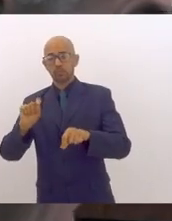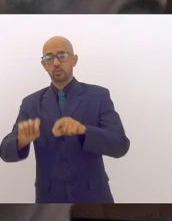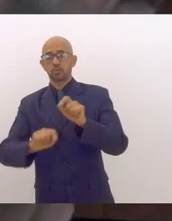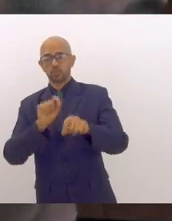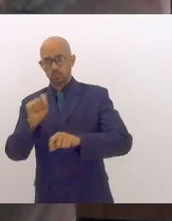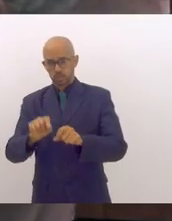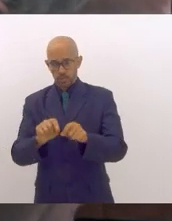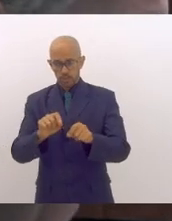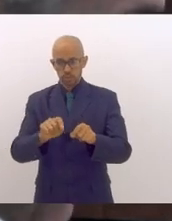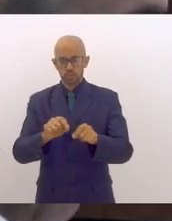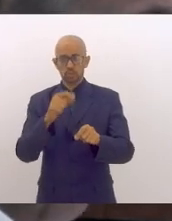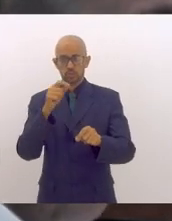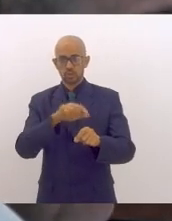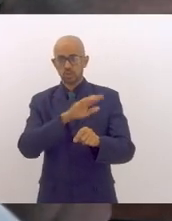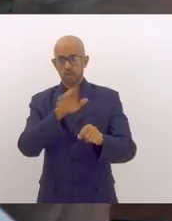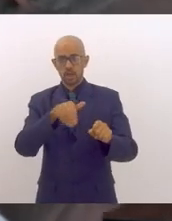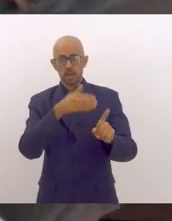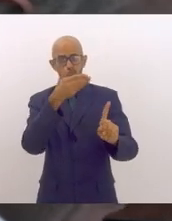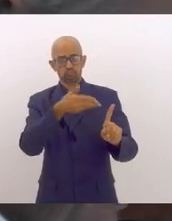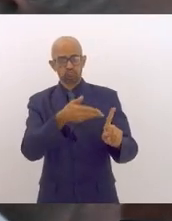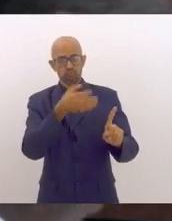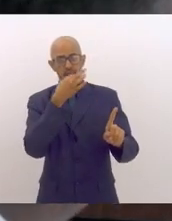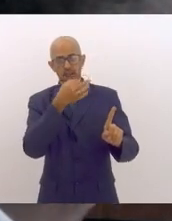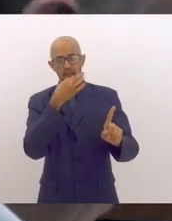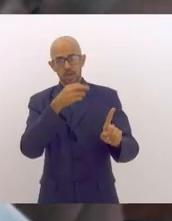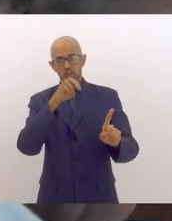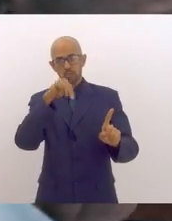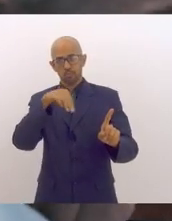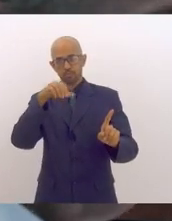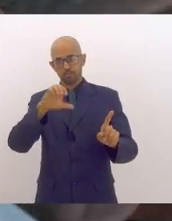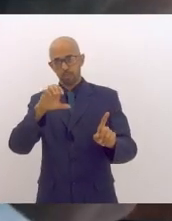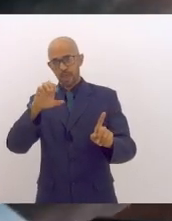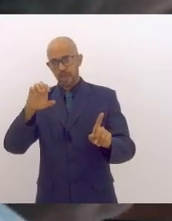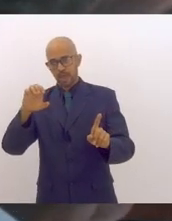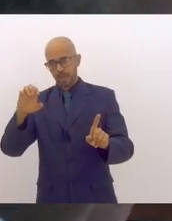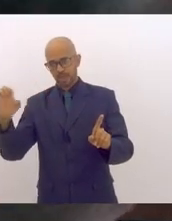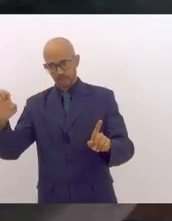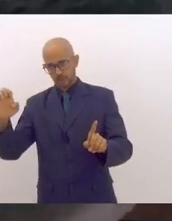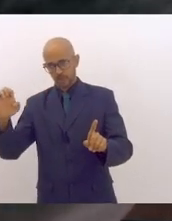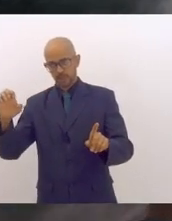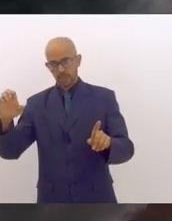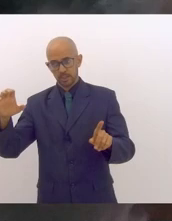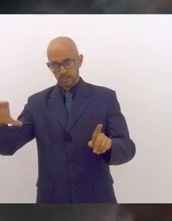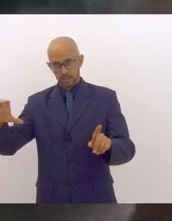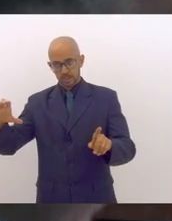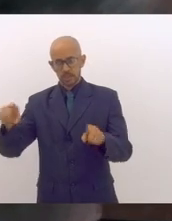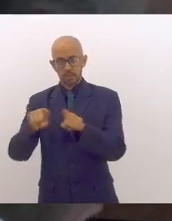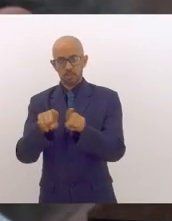ao projeto do tombamento da Rádio MEC, e ele também apresentou veto ao projeto de tombamento da